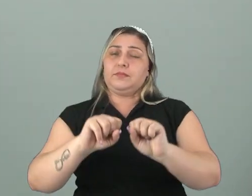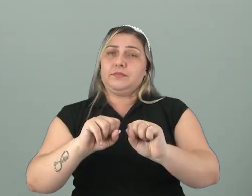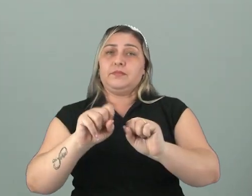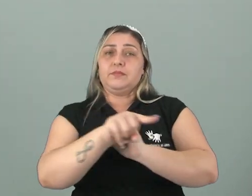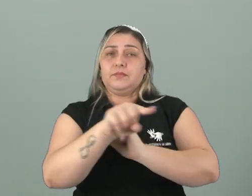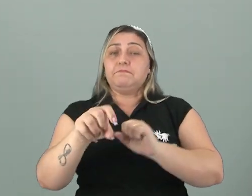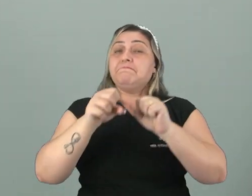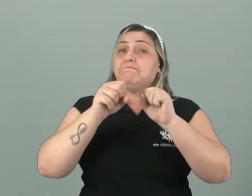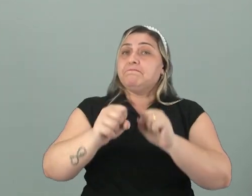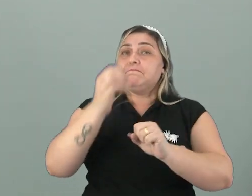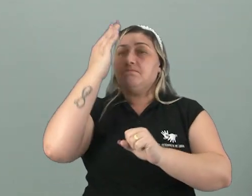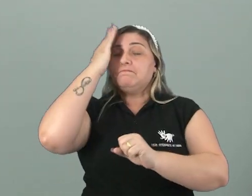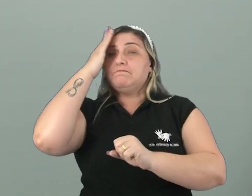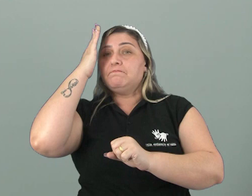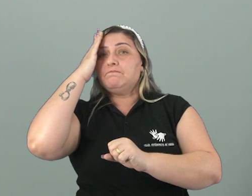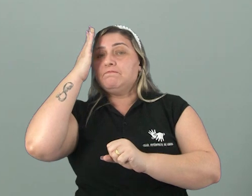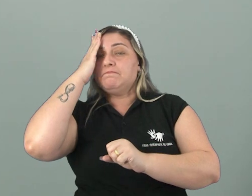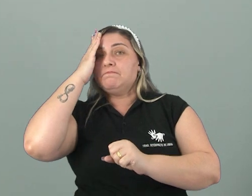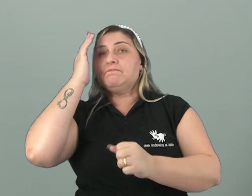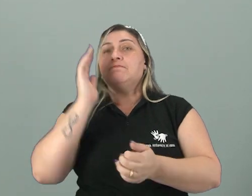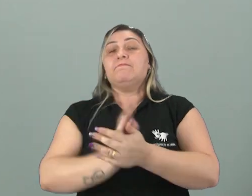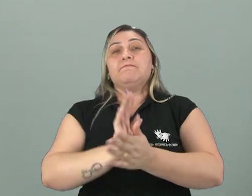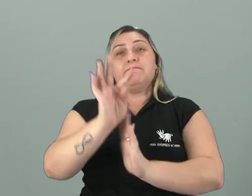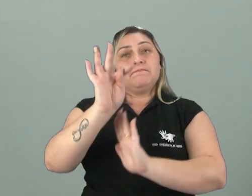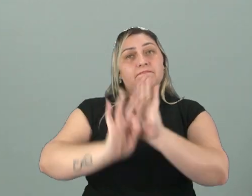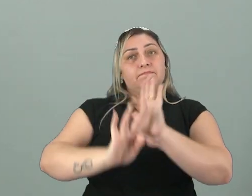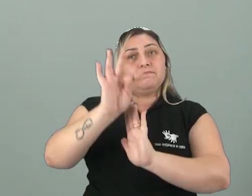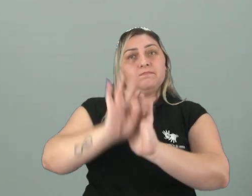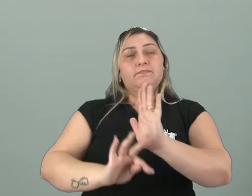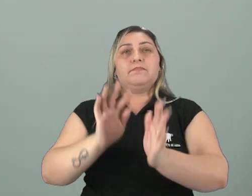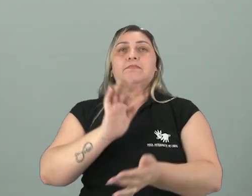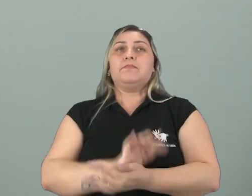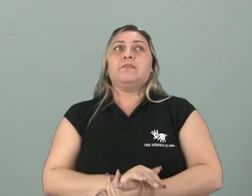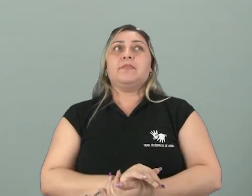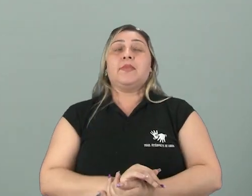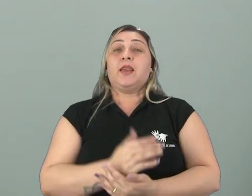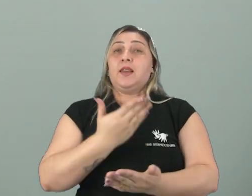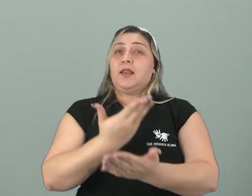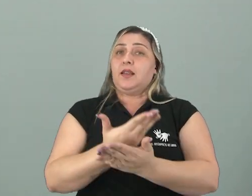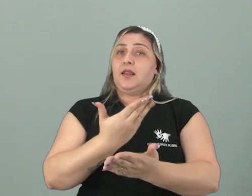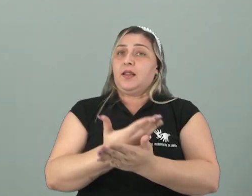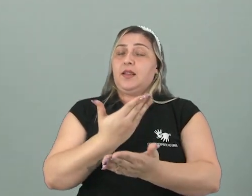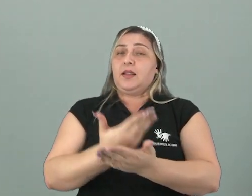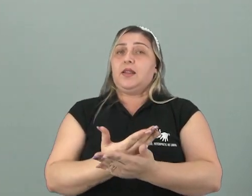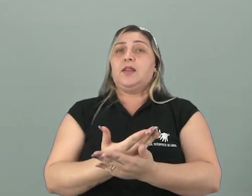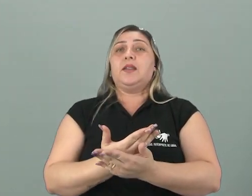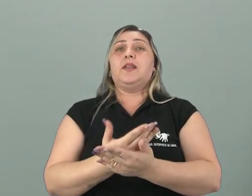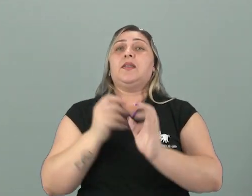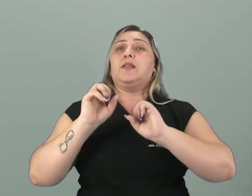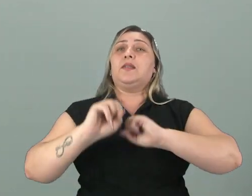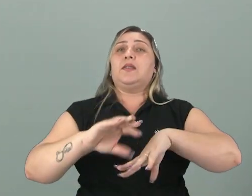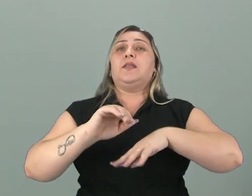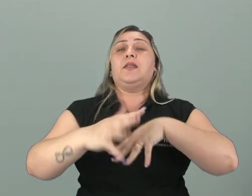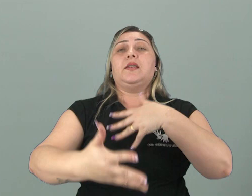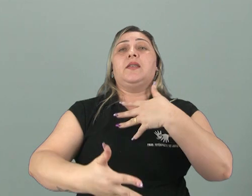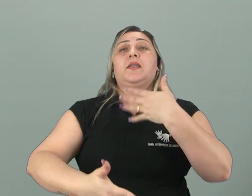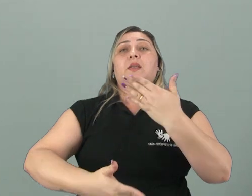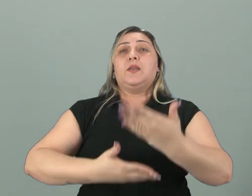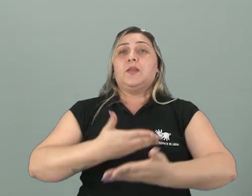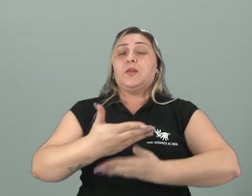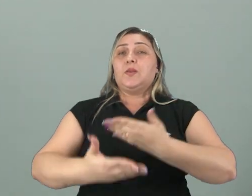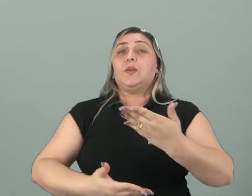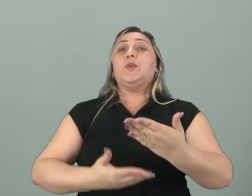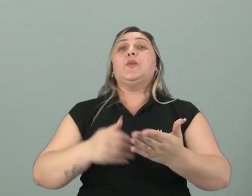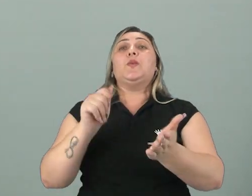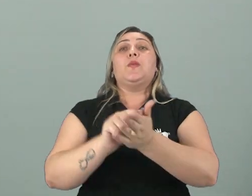para que vocês possam compreender um texto como um todo. Nesta aula, nós trabalhamos aqui a relação